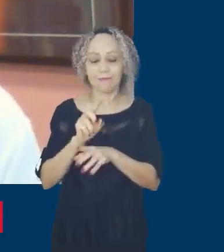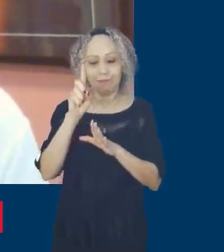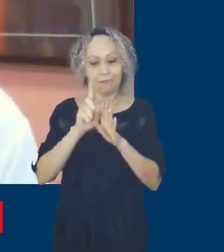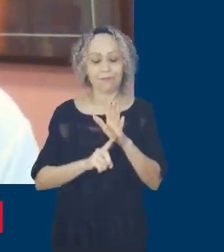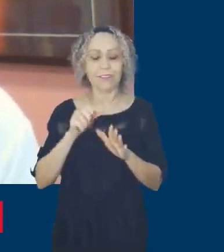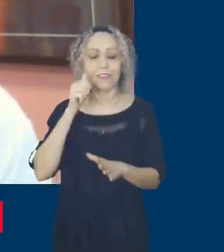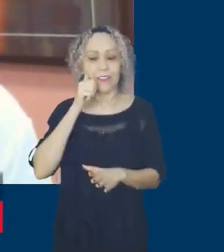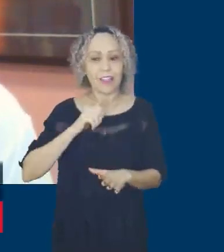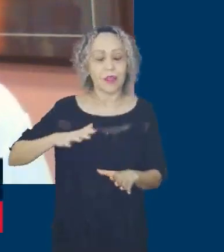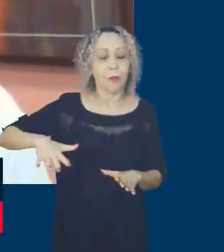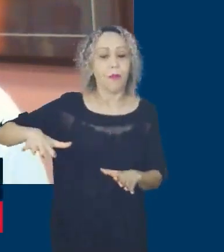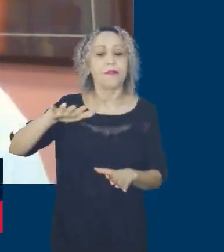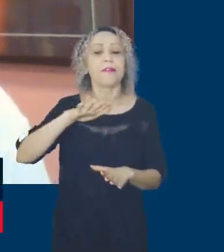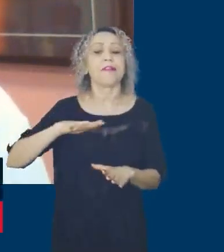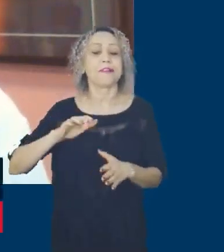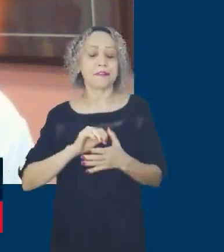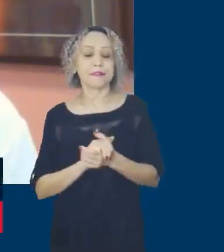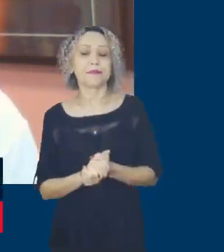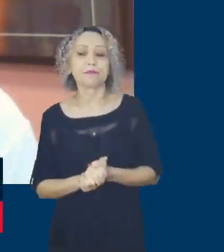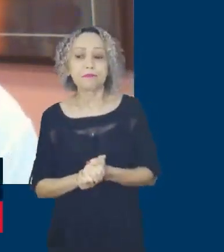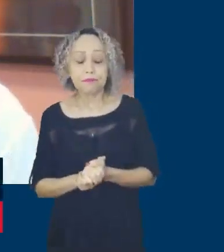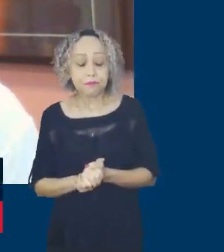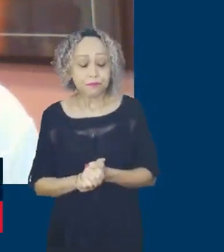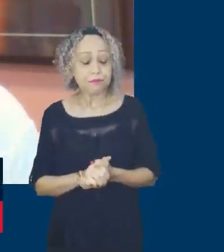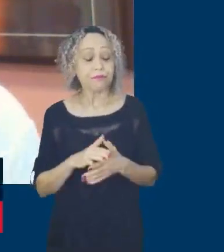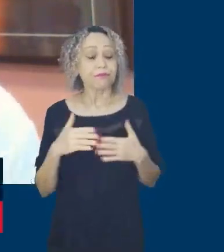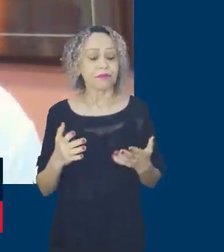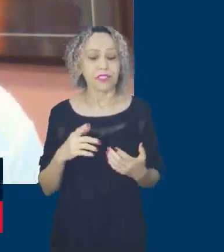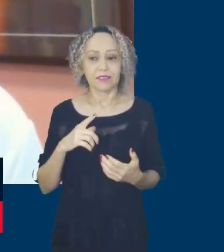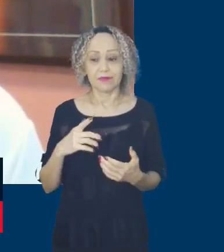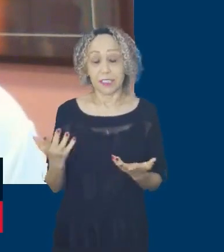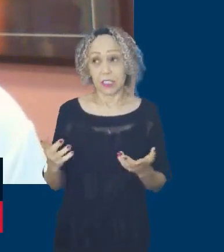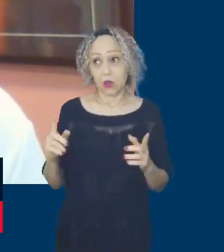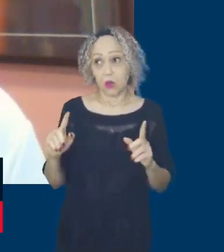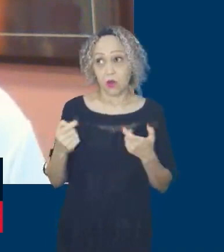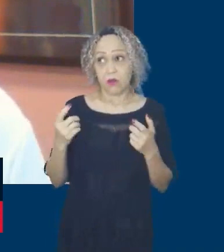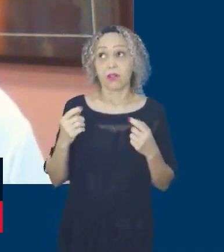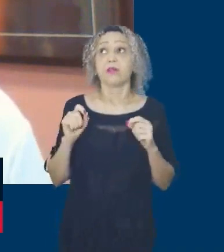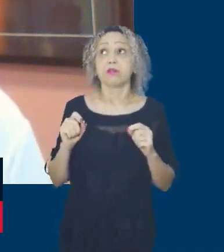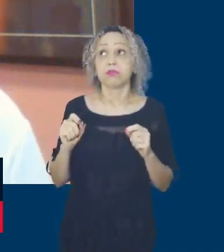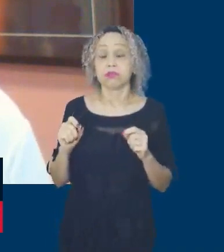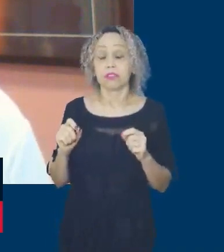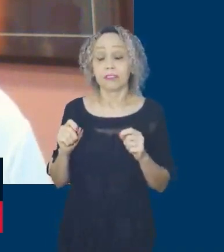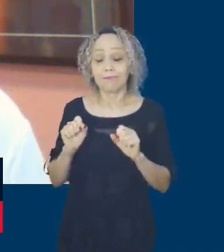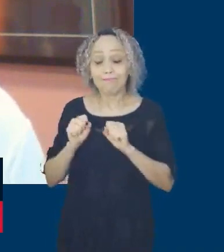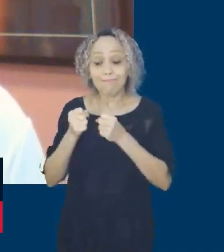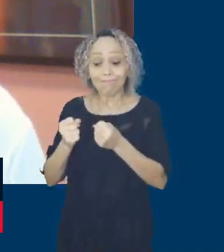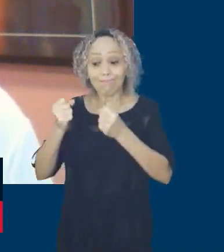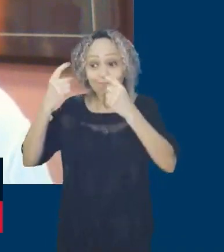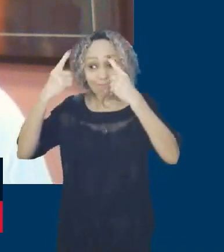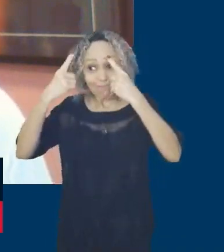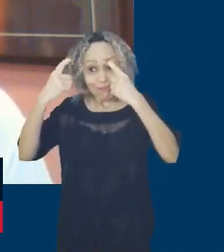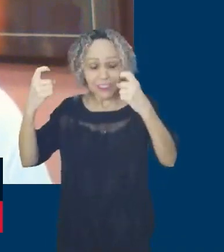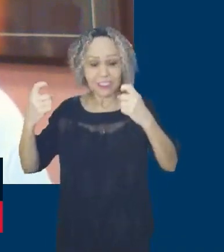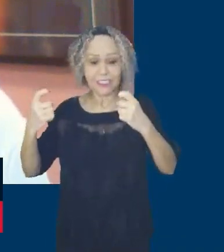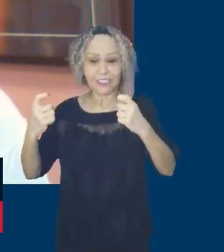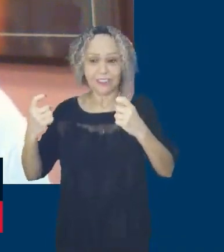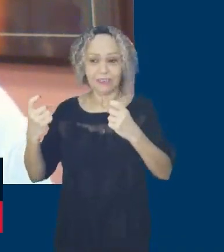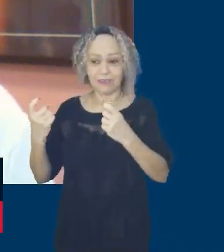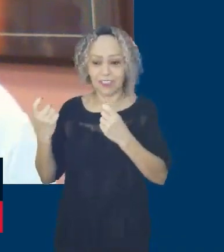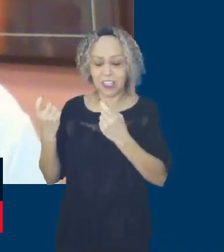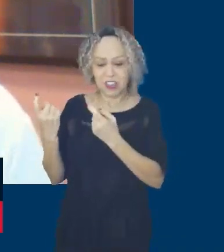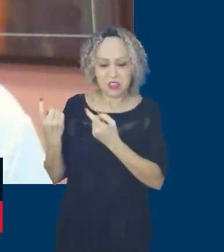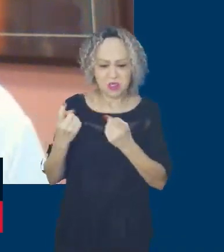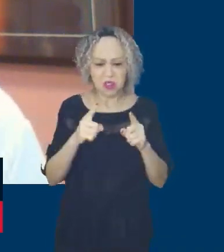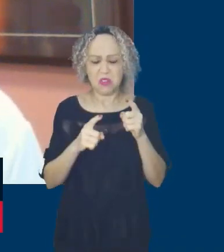Nós temos um grande desafio que é a violência contra a mulher, desde o que se trata em relação ao feminicídio